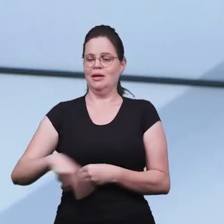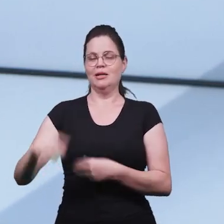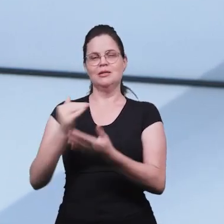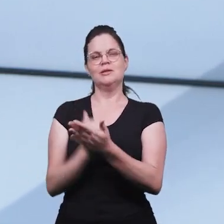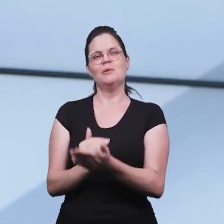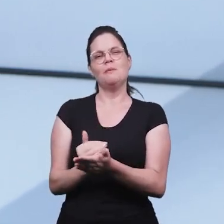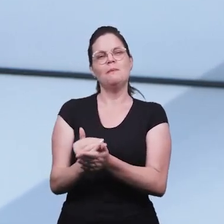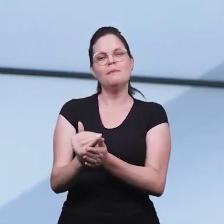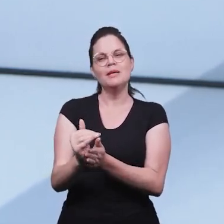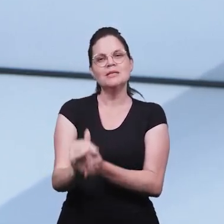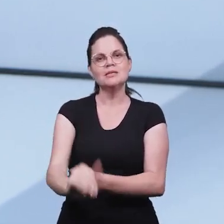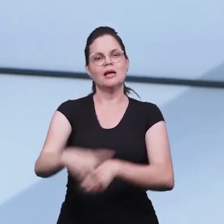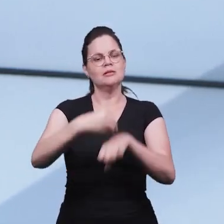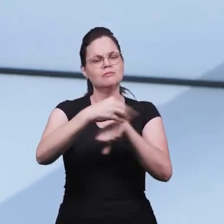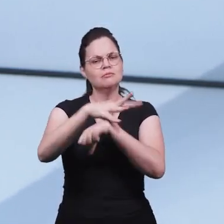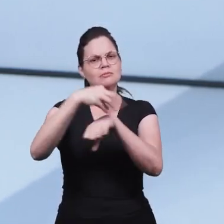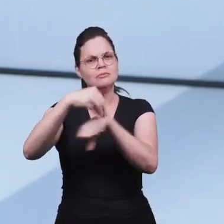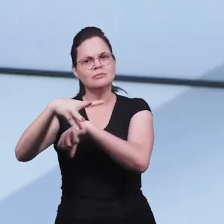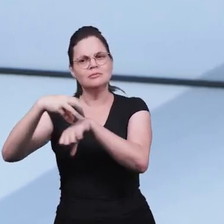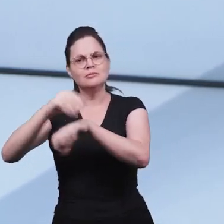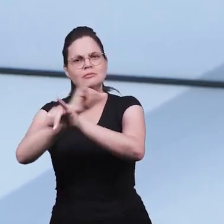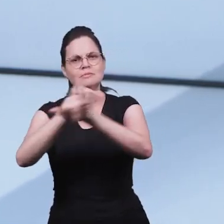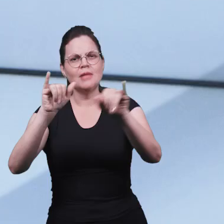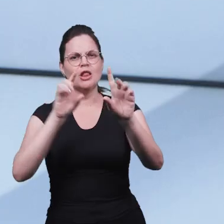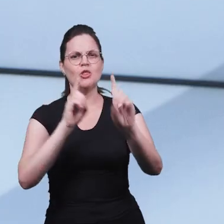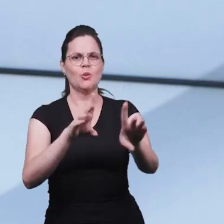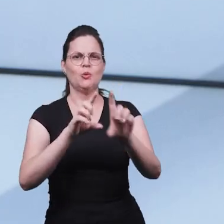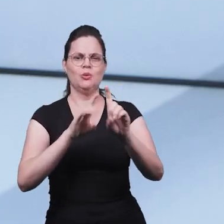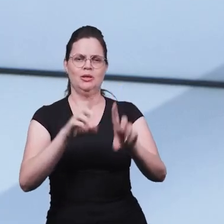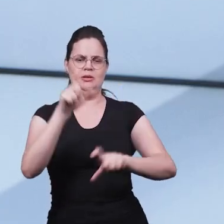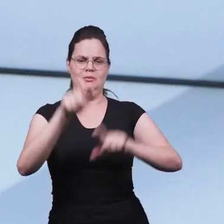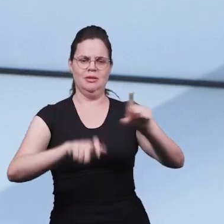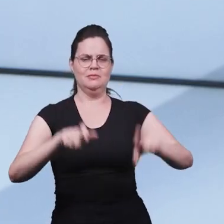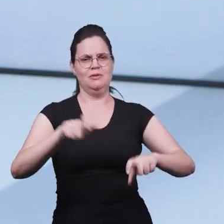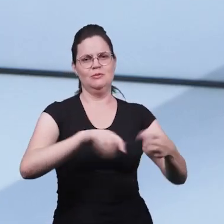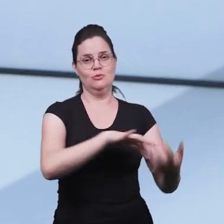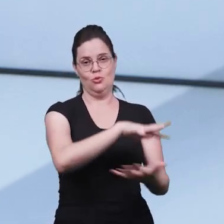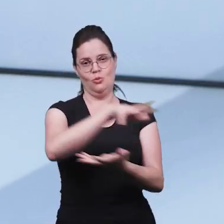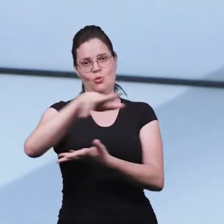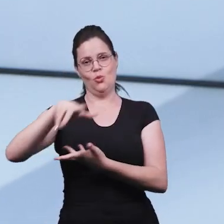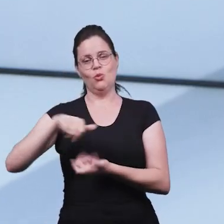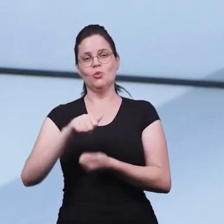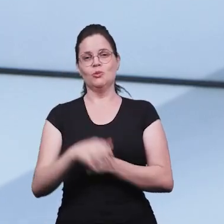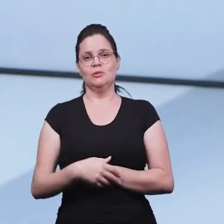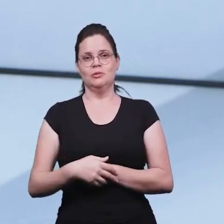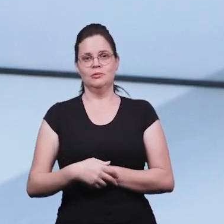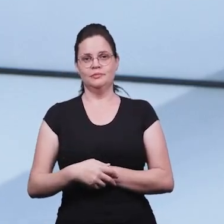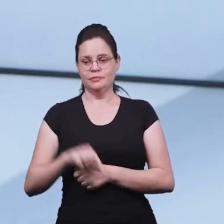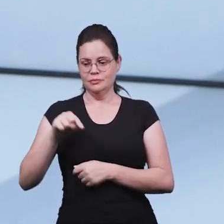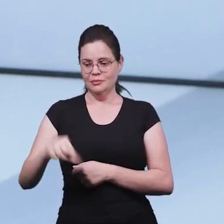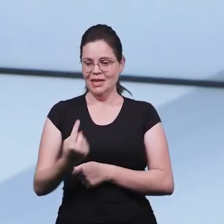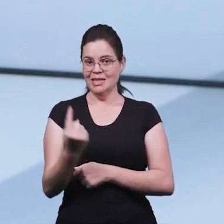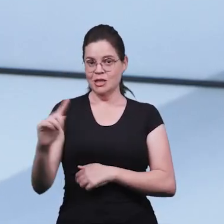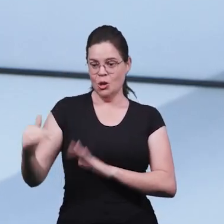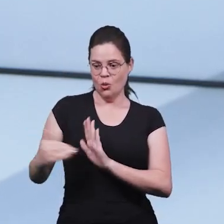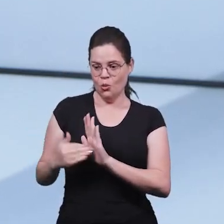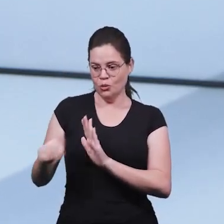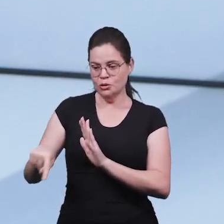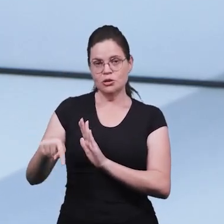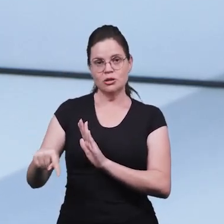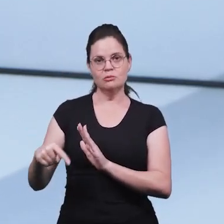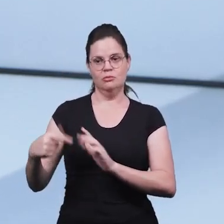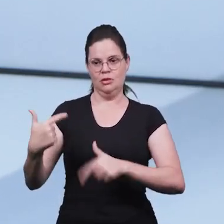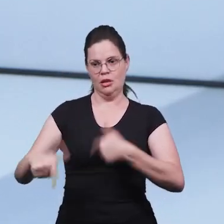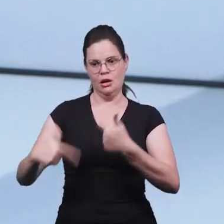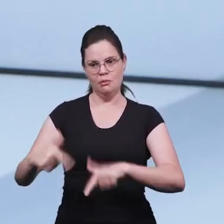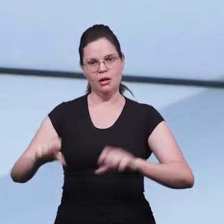começassem a trazer a palavra para o mundo, a palavra para o homem. Ou seja, esse último trabalho, essa